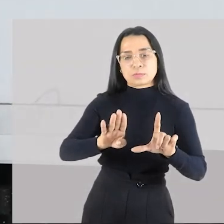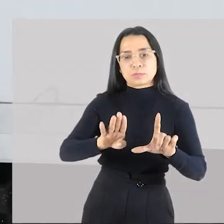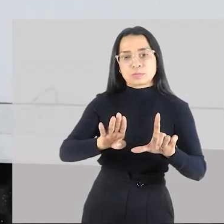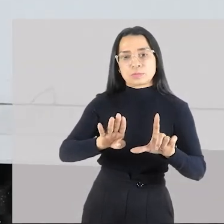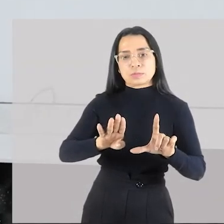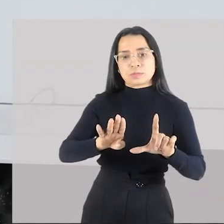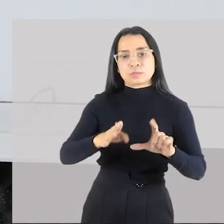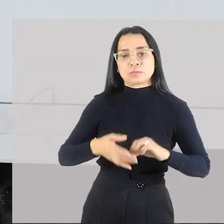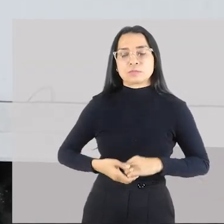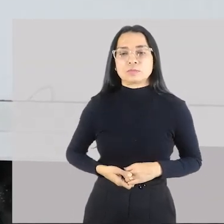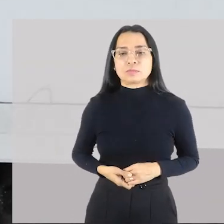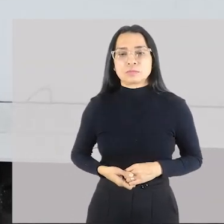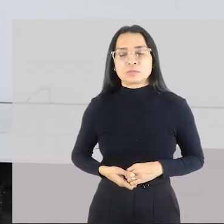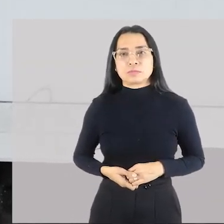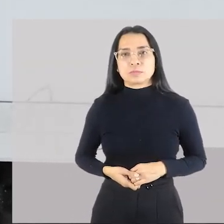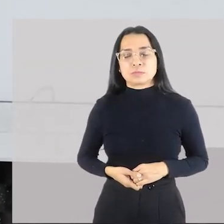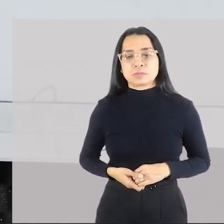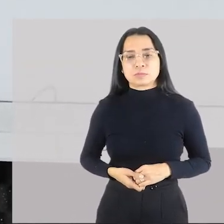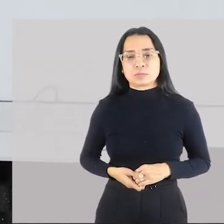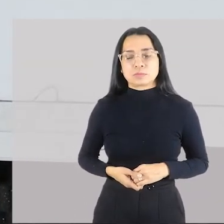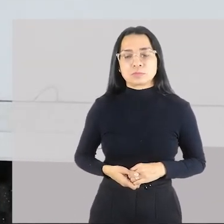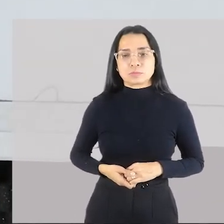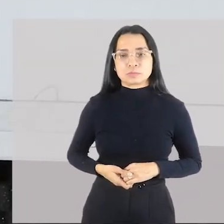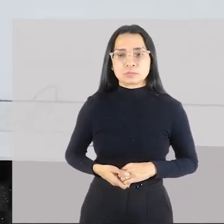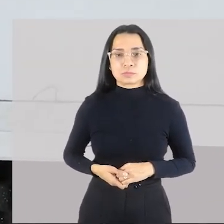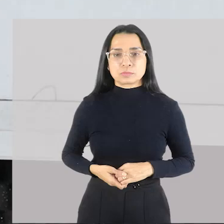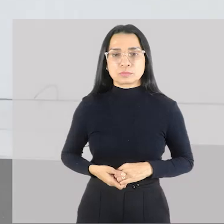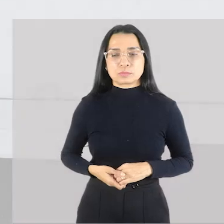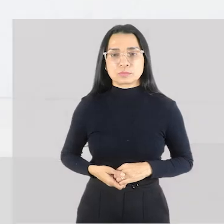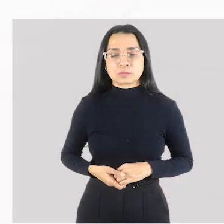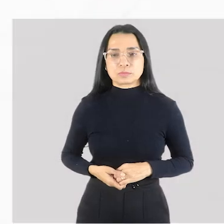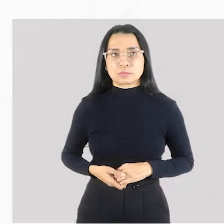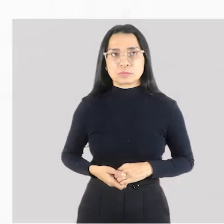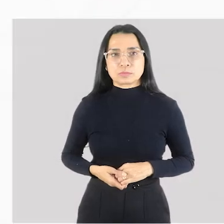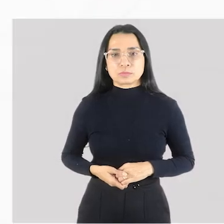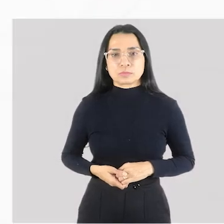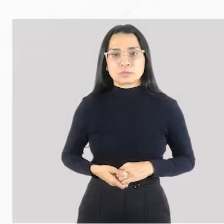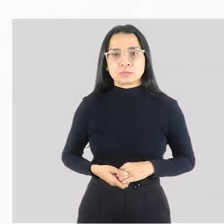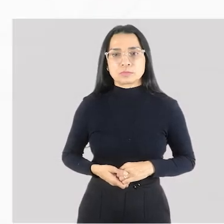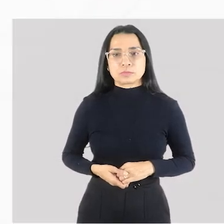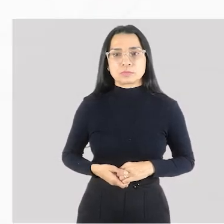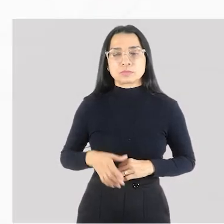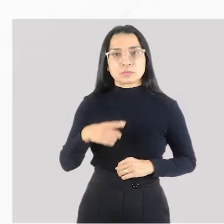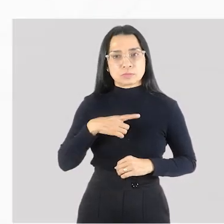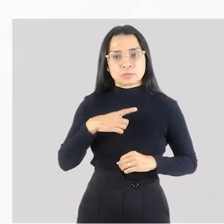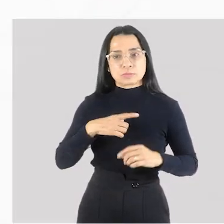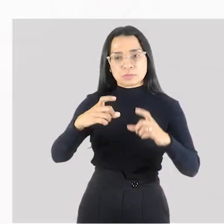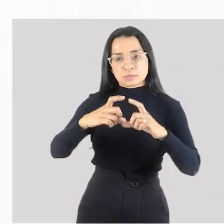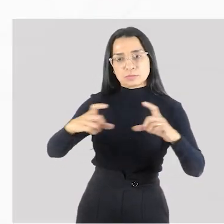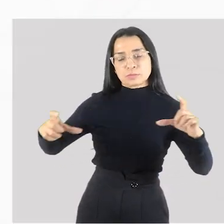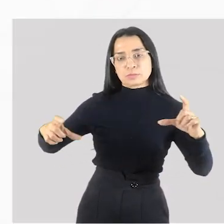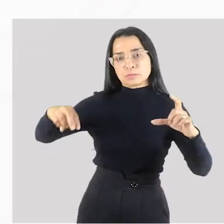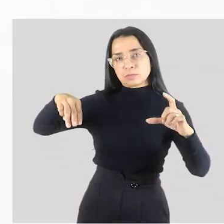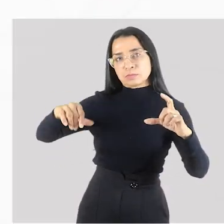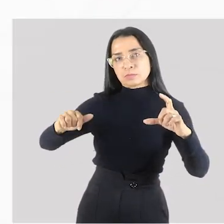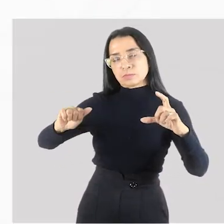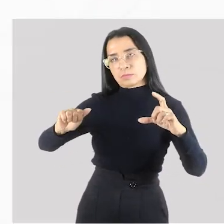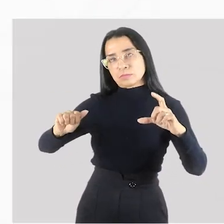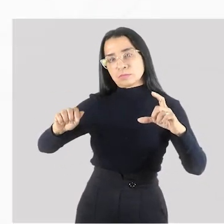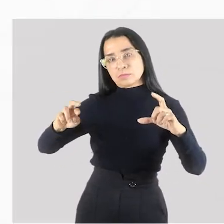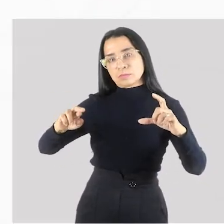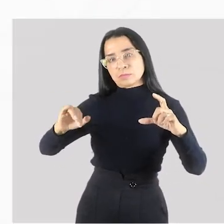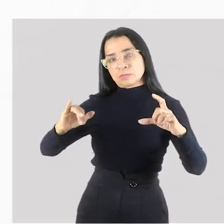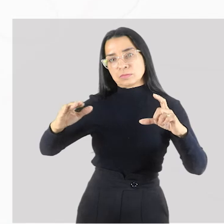ok? Respondemos o mesmo sistema de dois métodos. Olha, ali você tem uma equação matricial. Resolva a